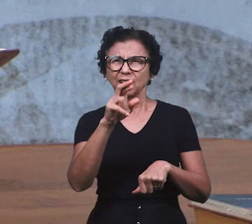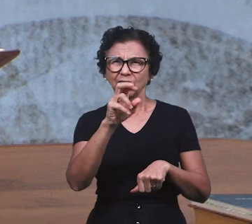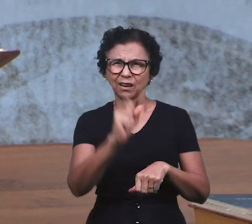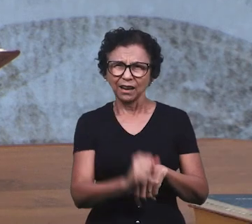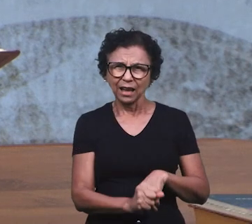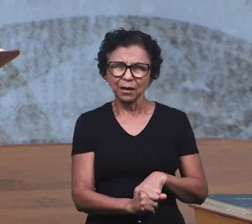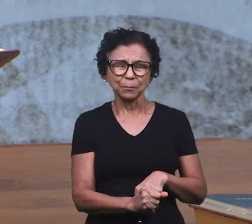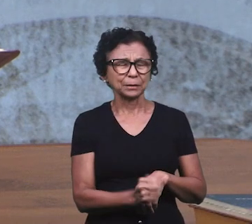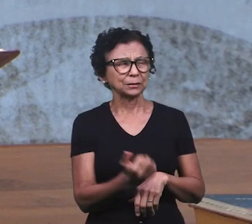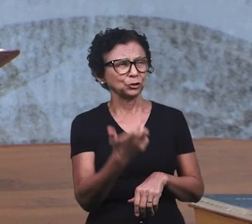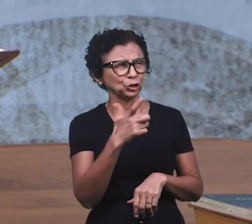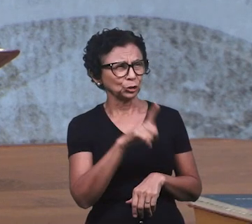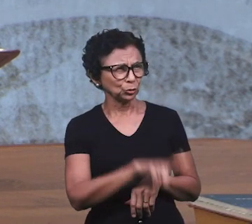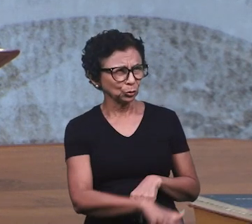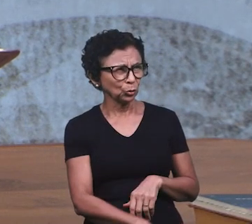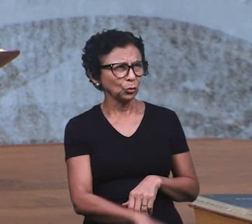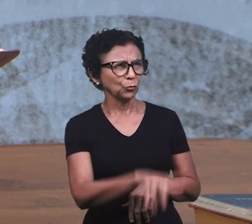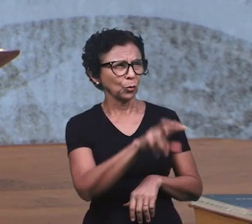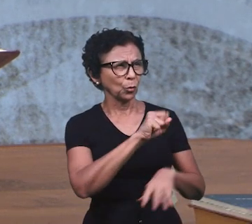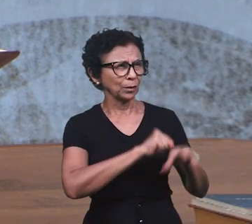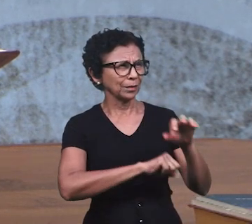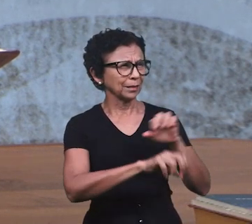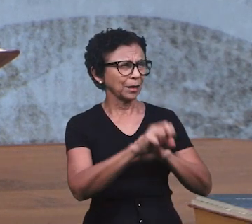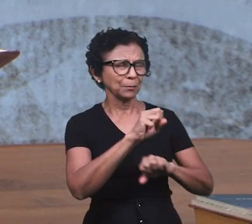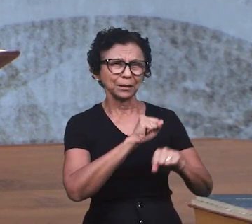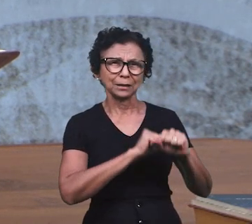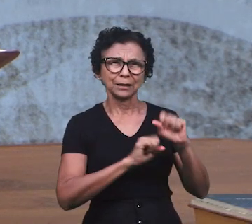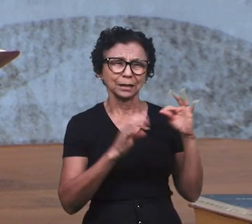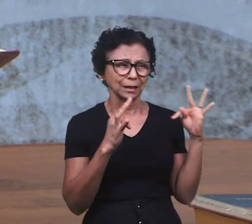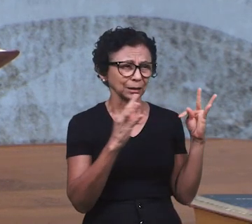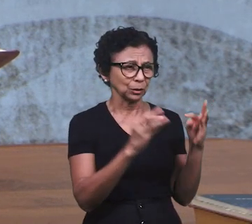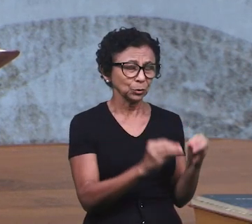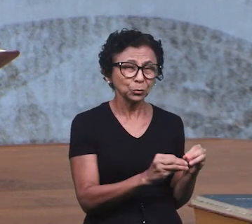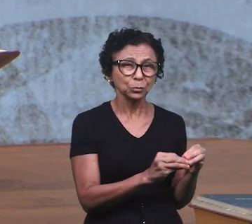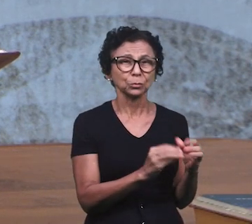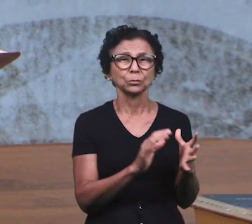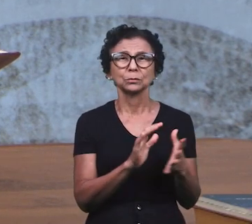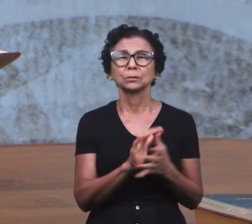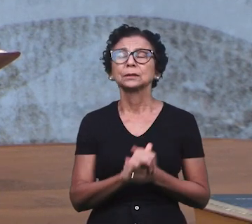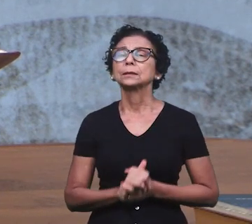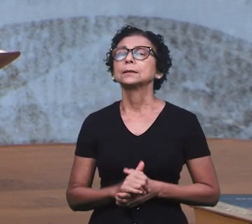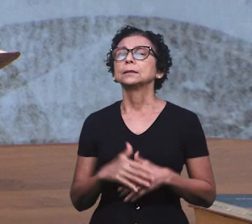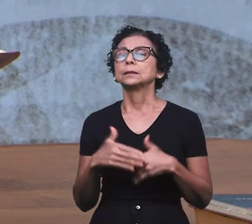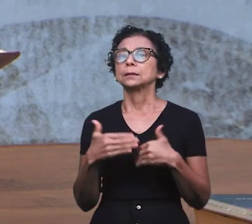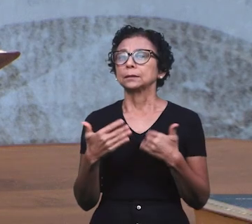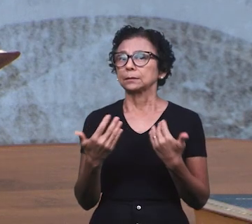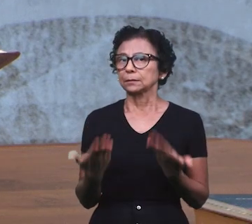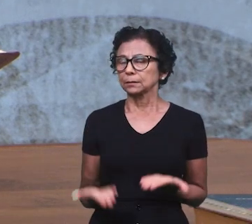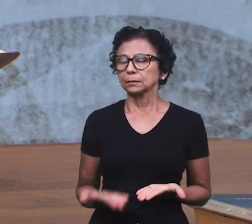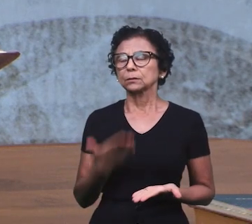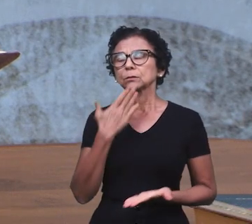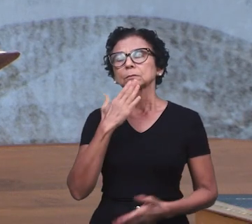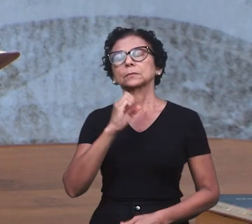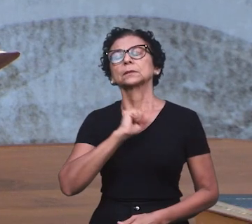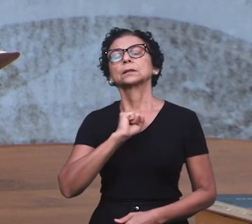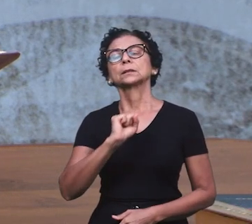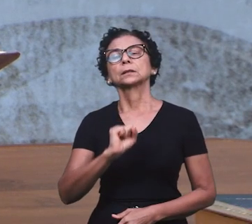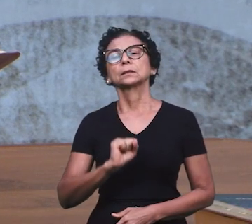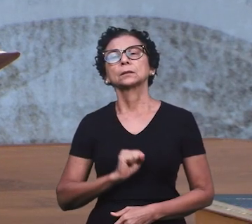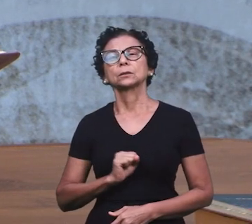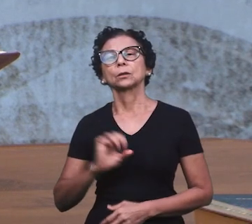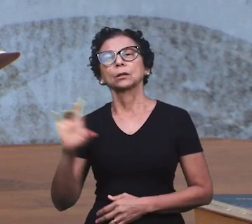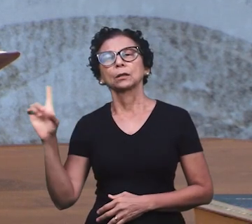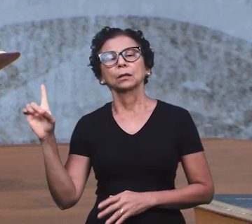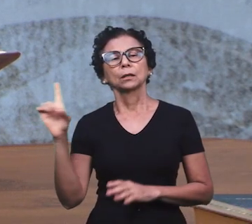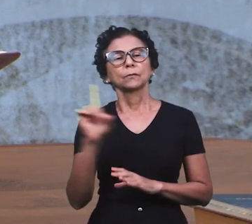pedras, e depois de a casa ser raspada, e depois de ser rebocada, então o sacerdote